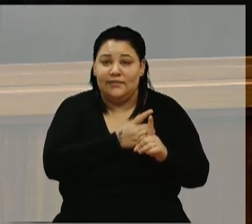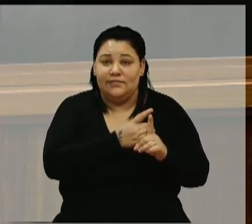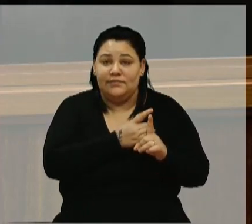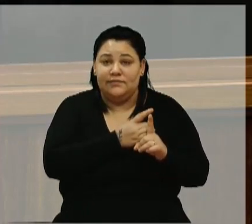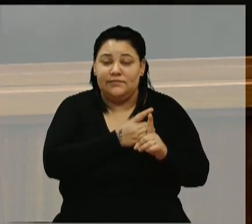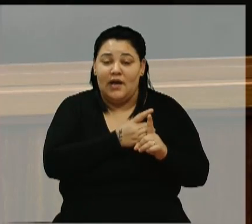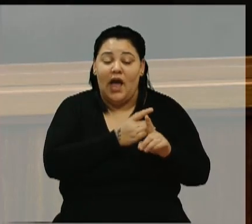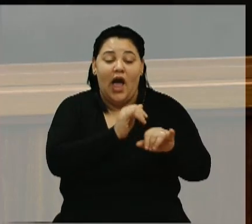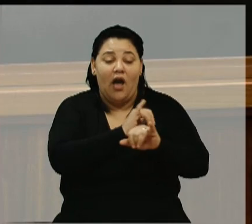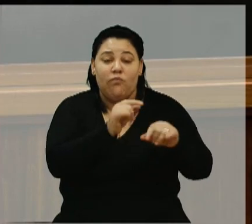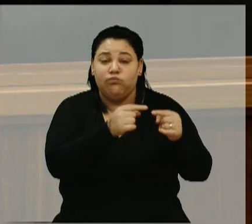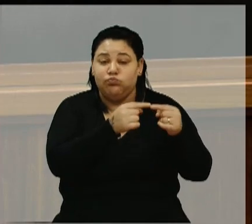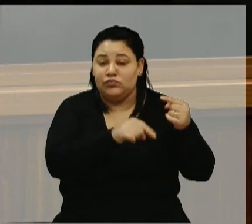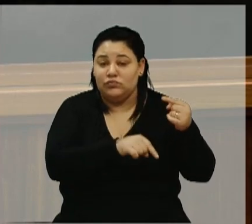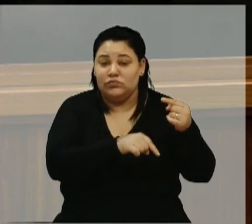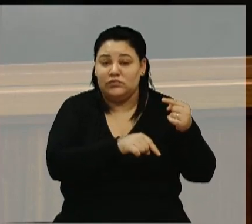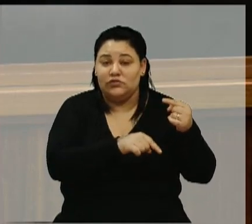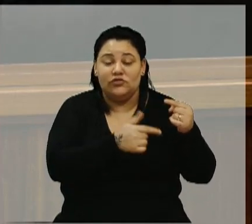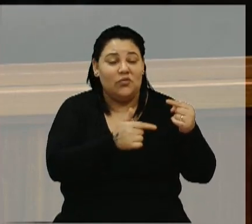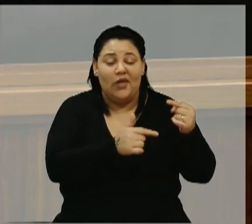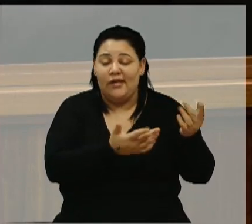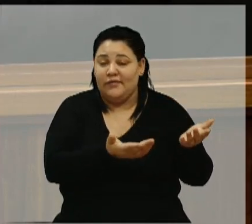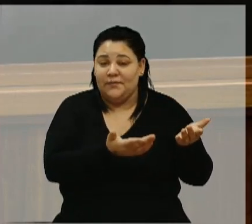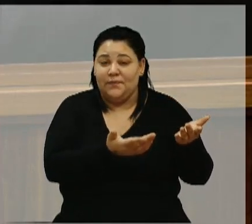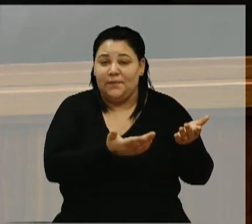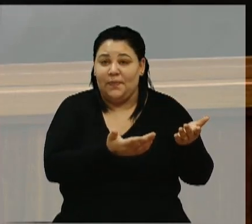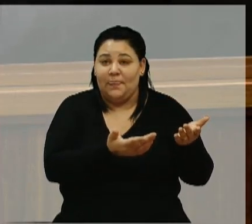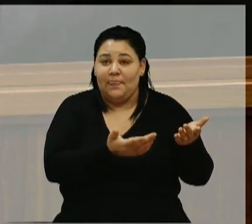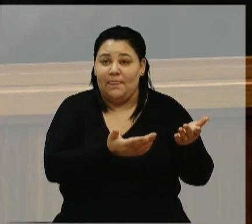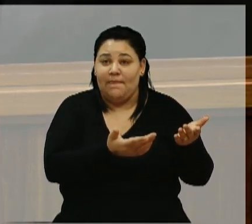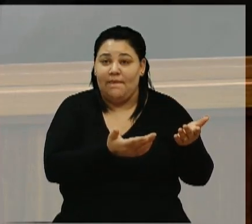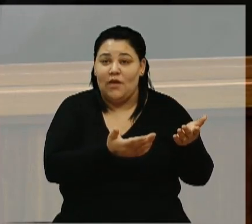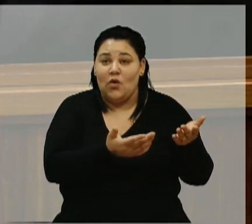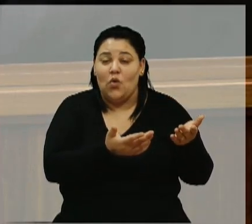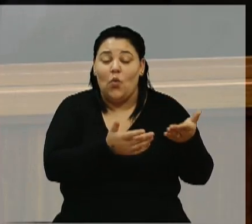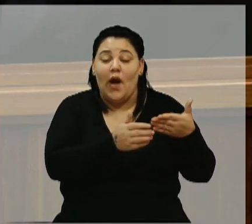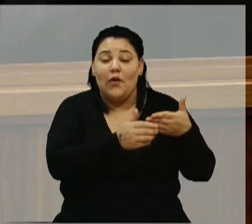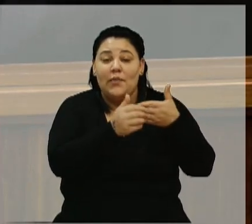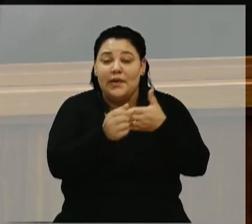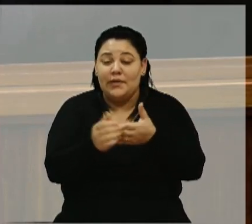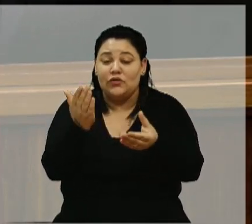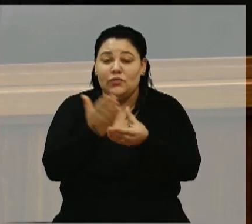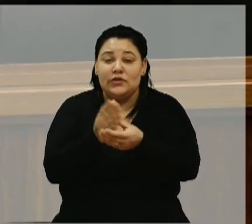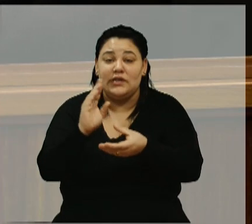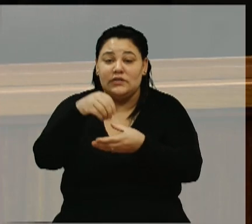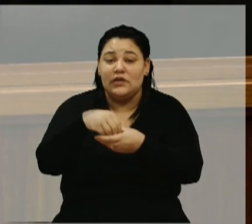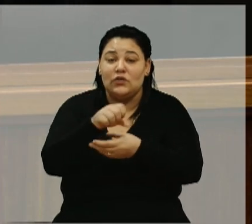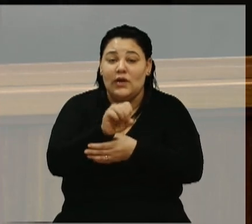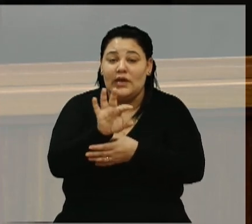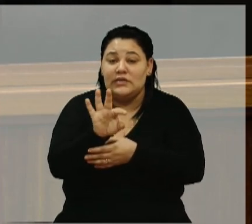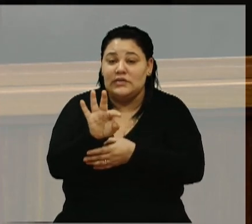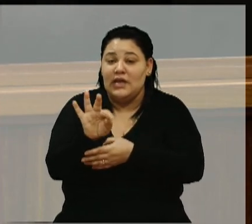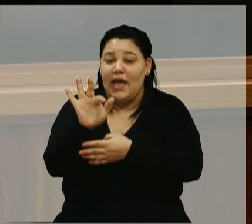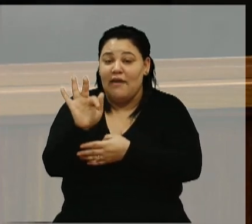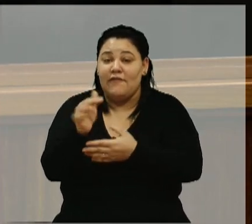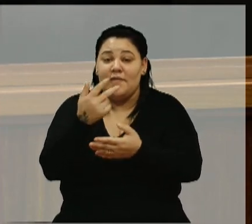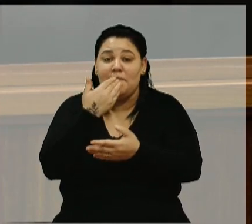suposta informalidade houve. A relatoria dos inquéritos no STF requisitou a